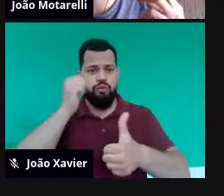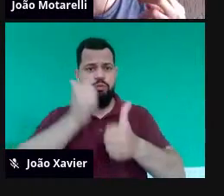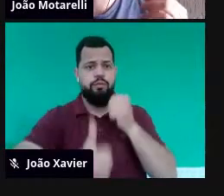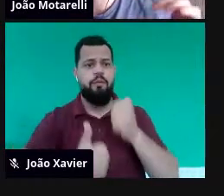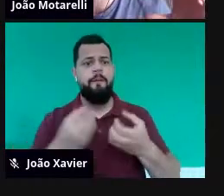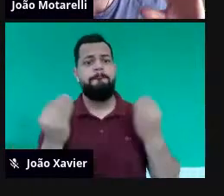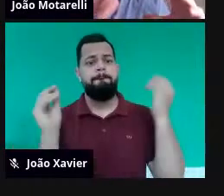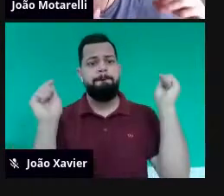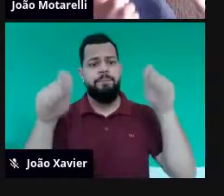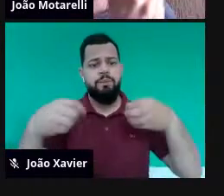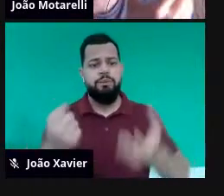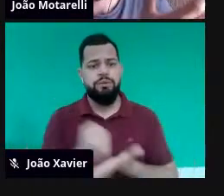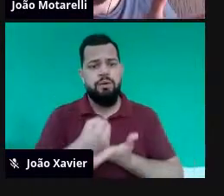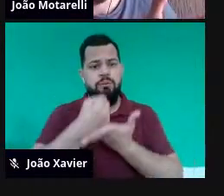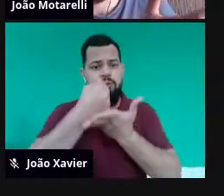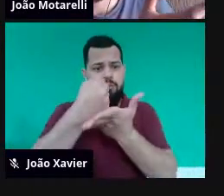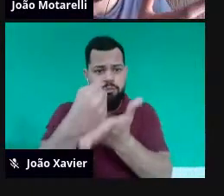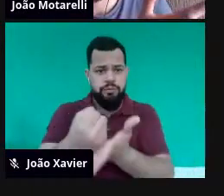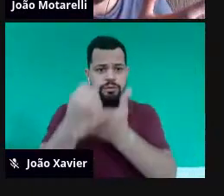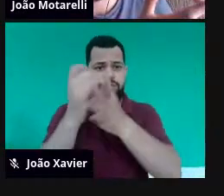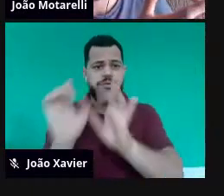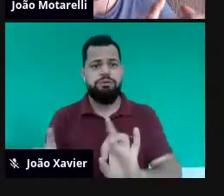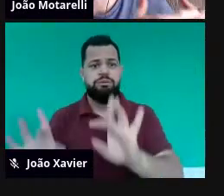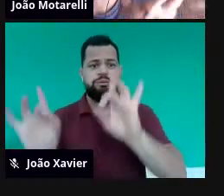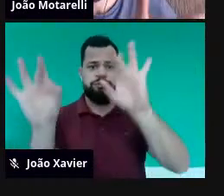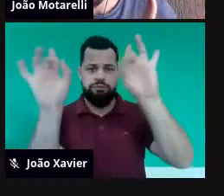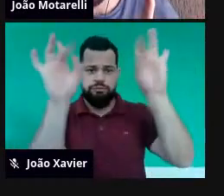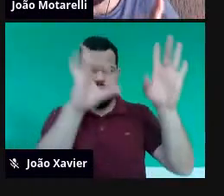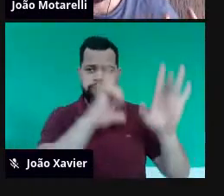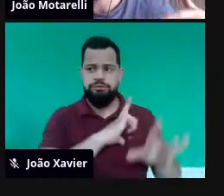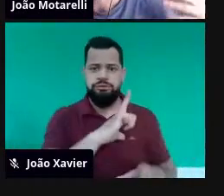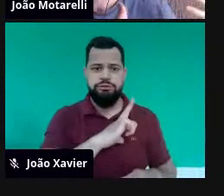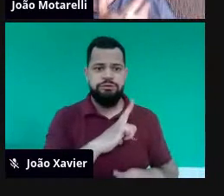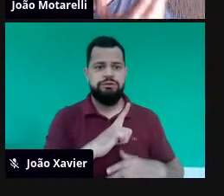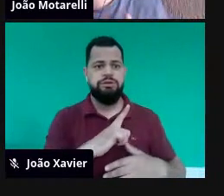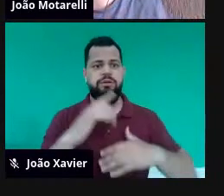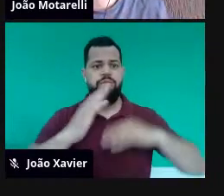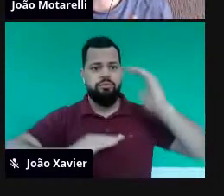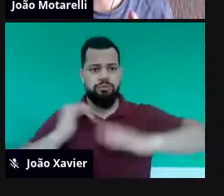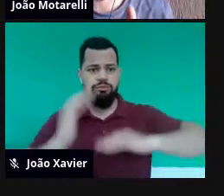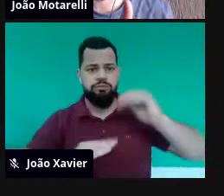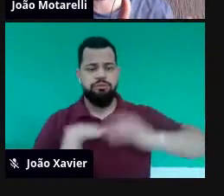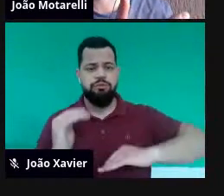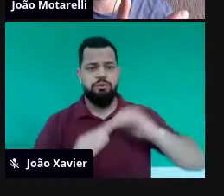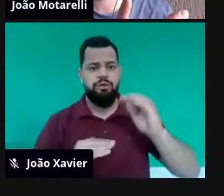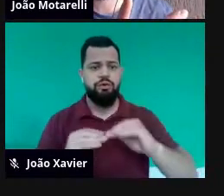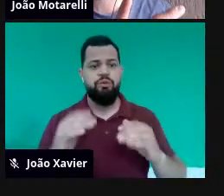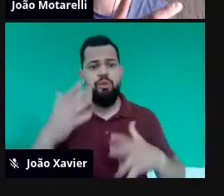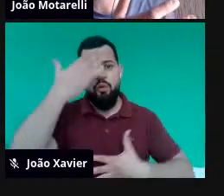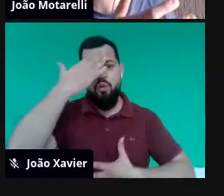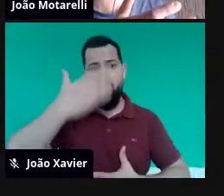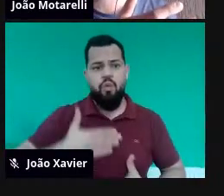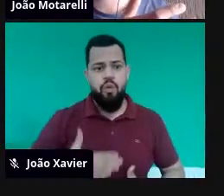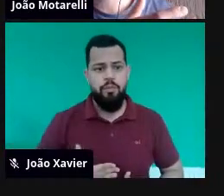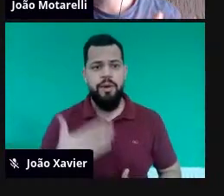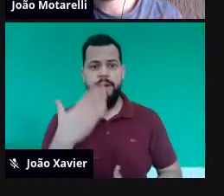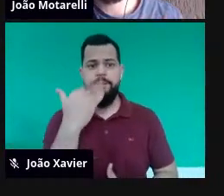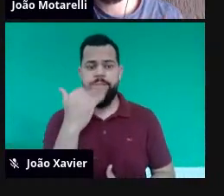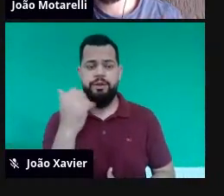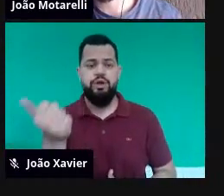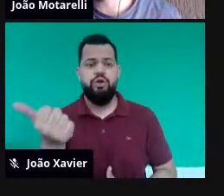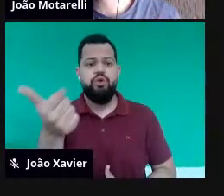de indivíduos, em especial, caso ele atenda mais indivíduos atletas, de desvios do comportamento alimentar do